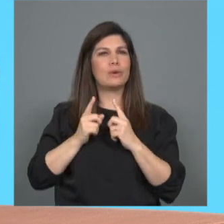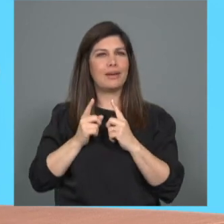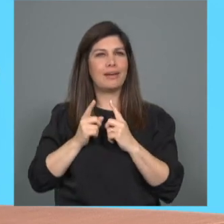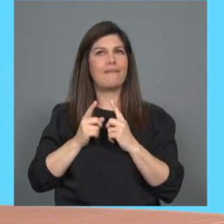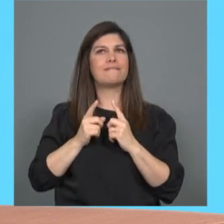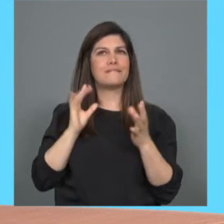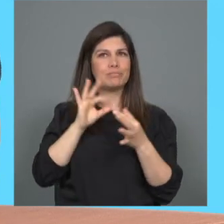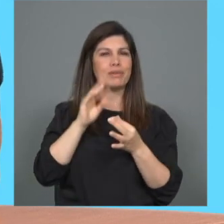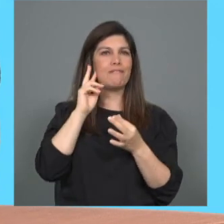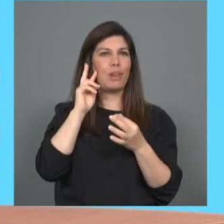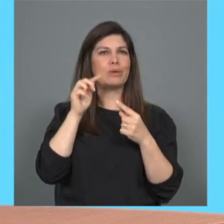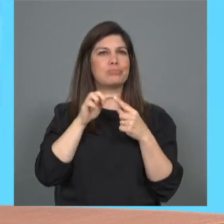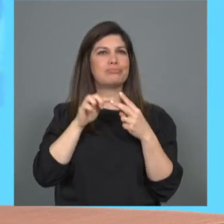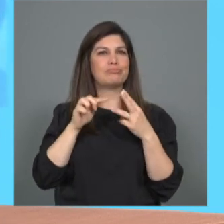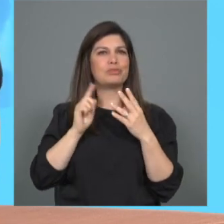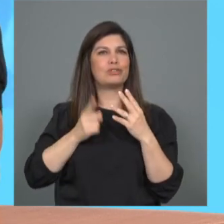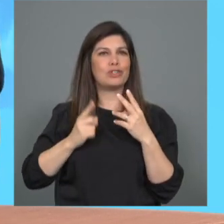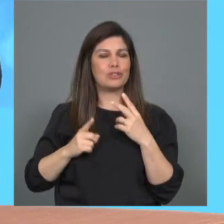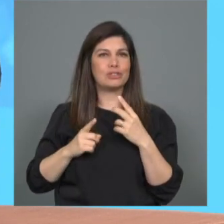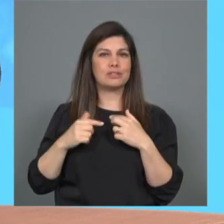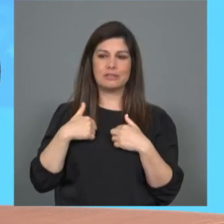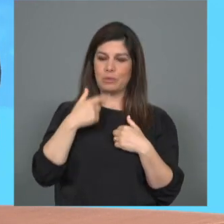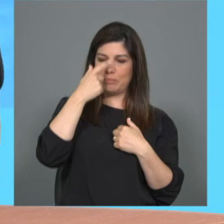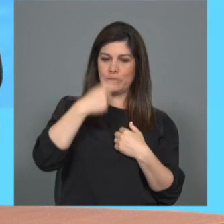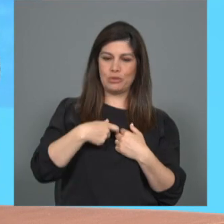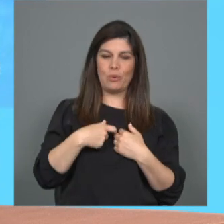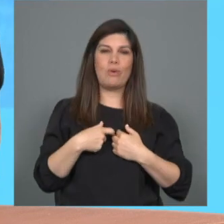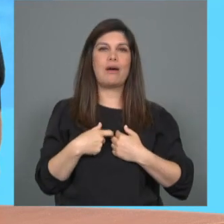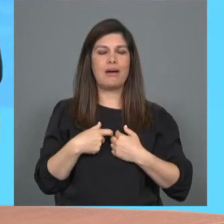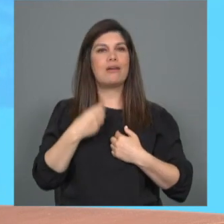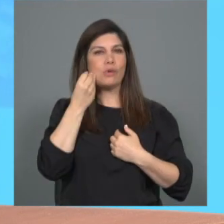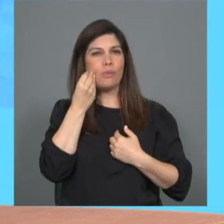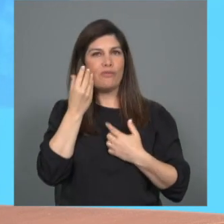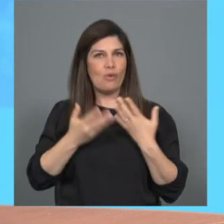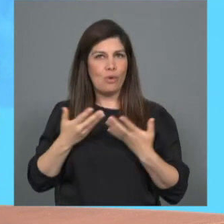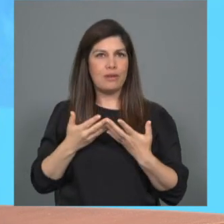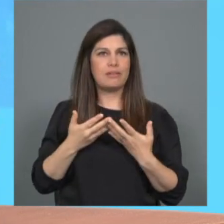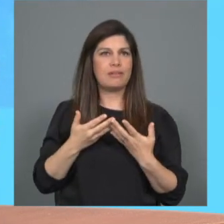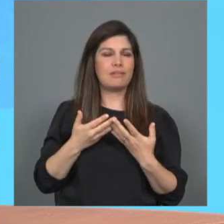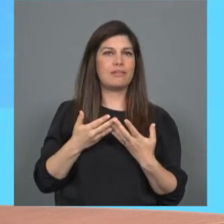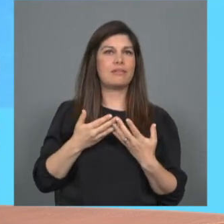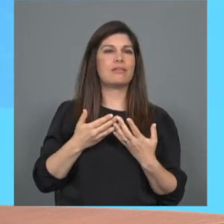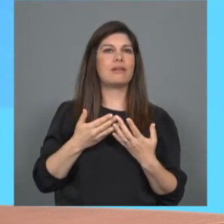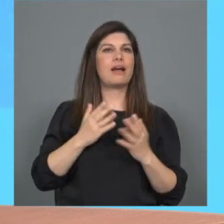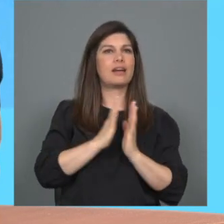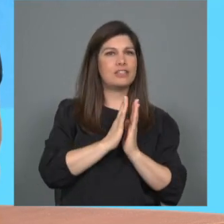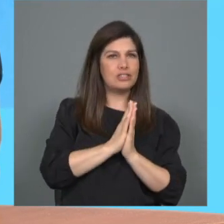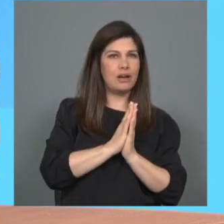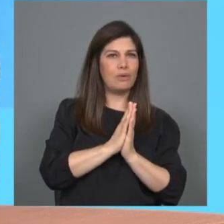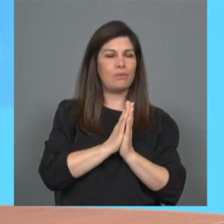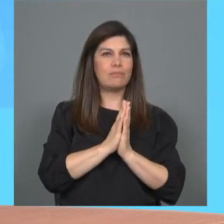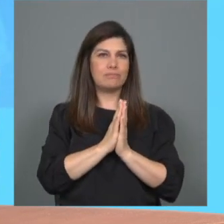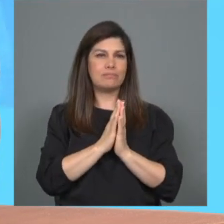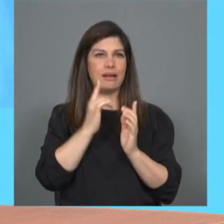dizer, como é que vivemos como pessoas, como humanos, como cristãos também, neste caso. Portanto, estar